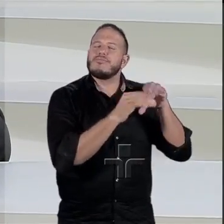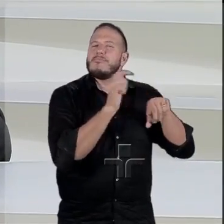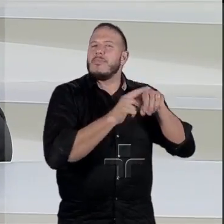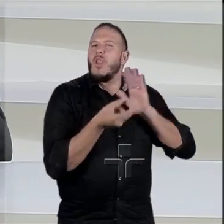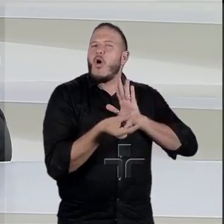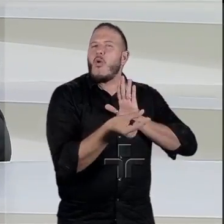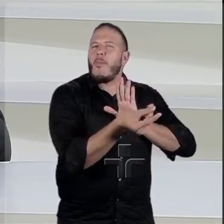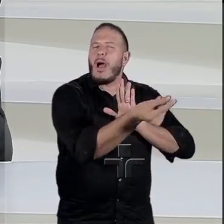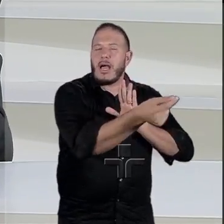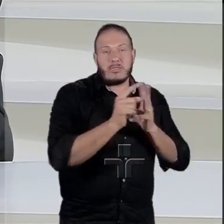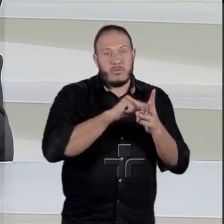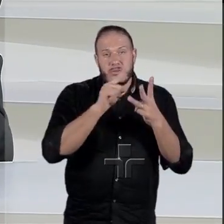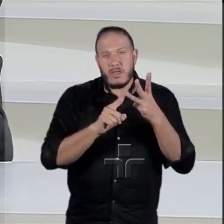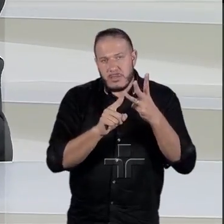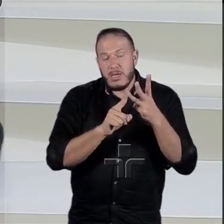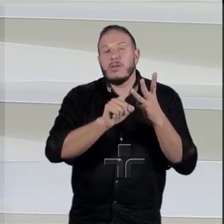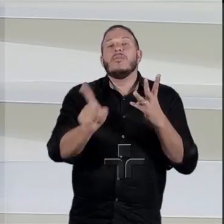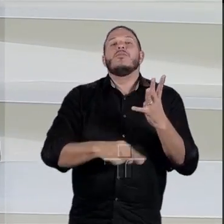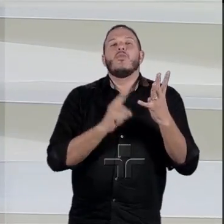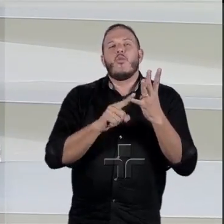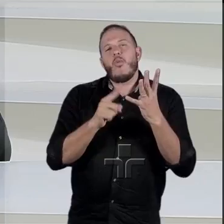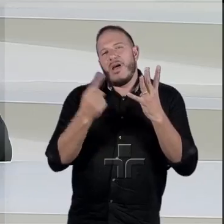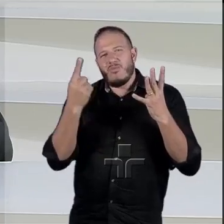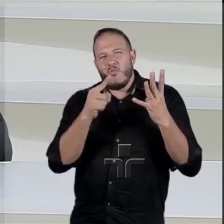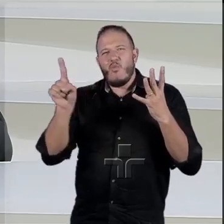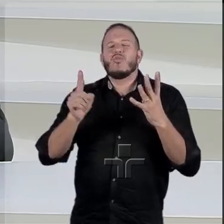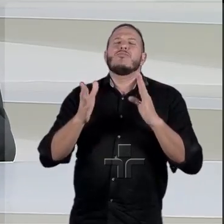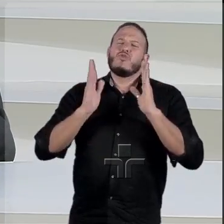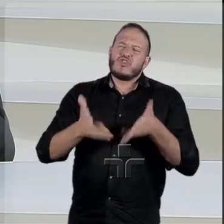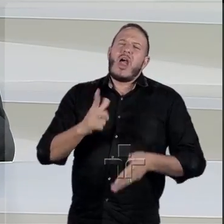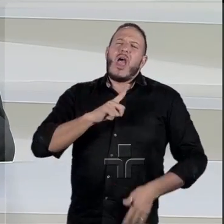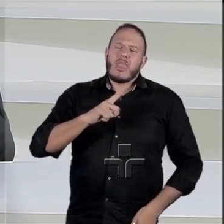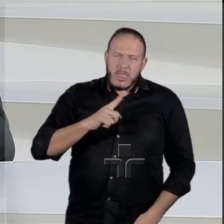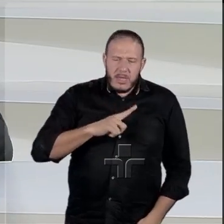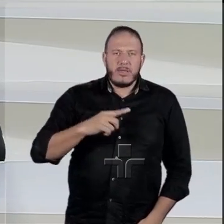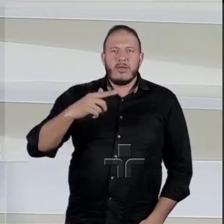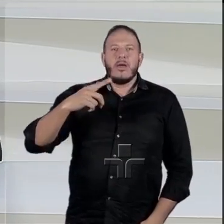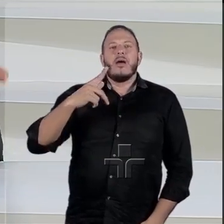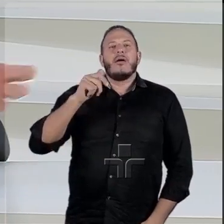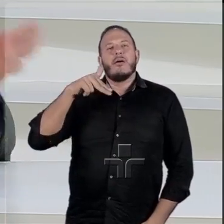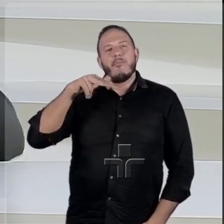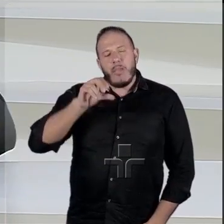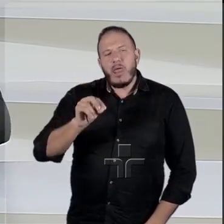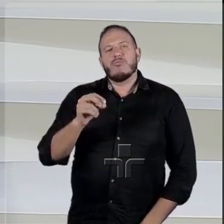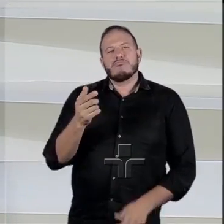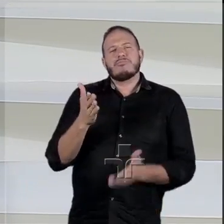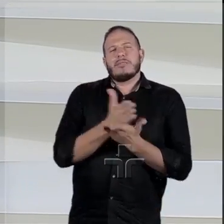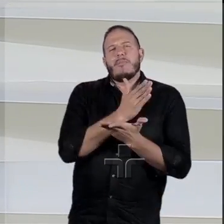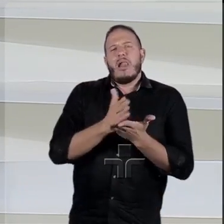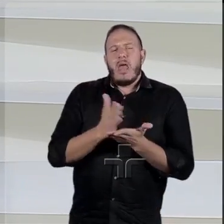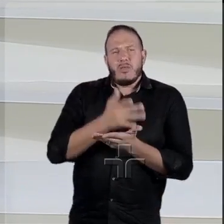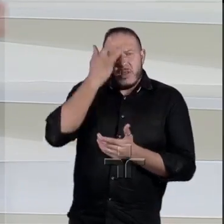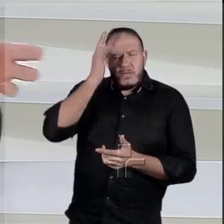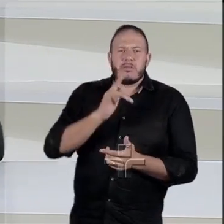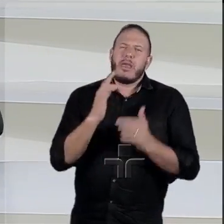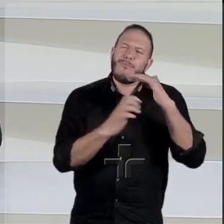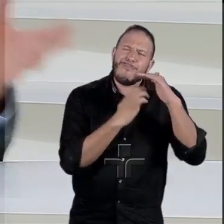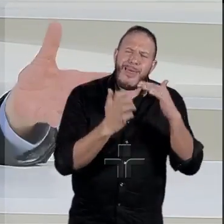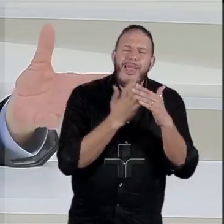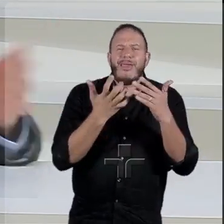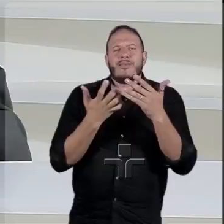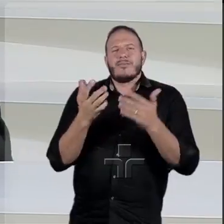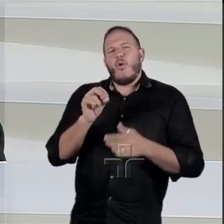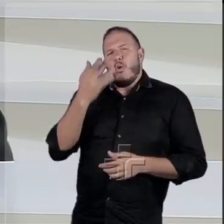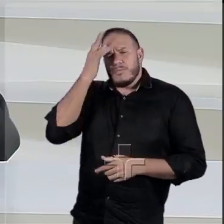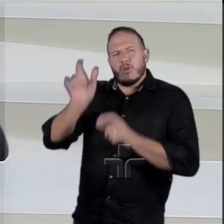terceiro pilar. E o quarto pilar é o que já existe, são os planos voluntários. Sim. E as empresas e os trabalhadores podem juntar o terceiro e o quarto